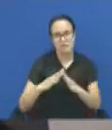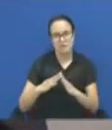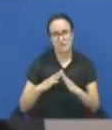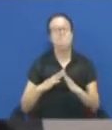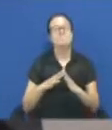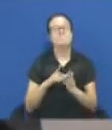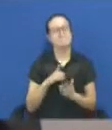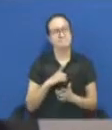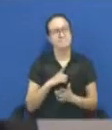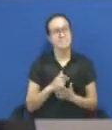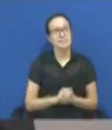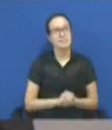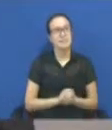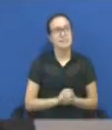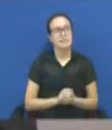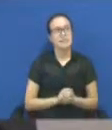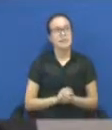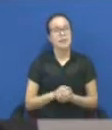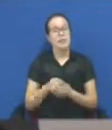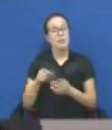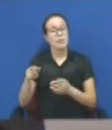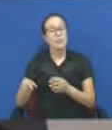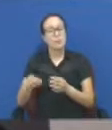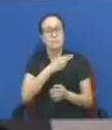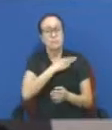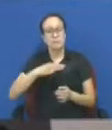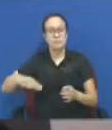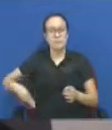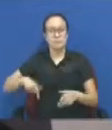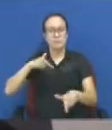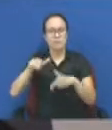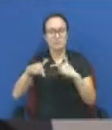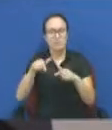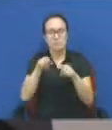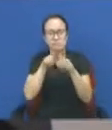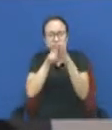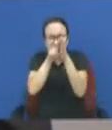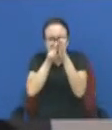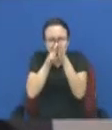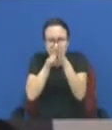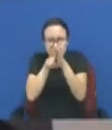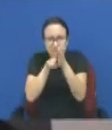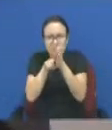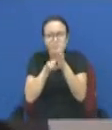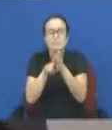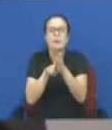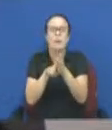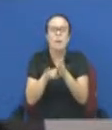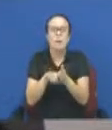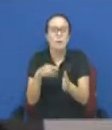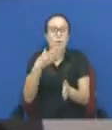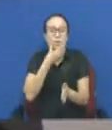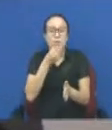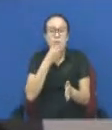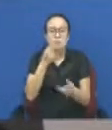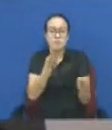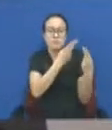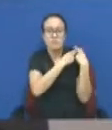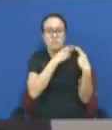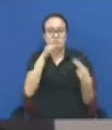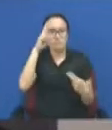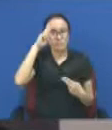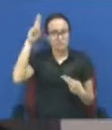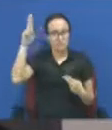do próprio Ministério Público do Trabalho, Dr. Mário, por exemplo, é um dos promotores públicos que acompanha muito essa